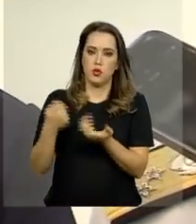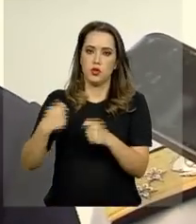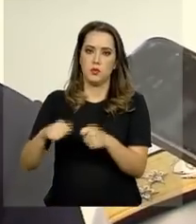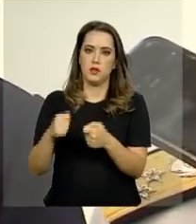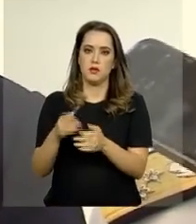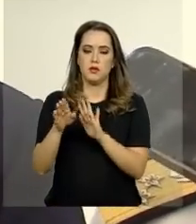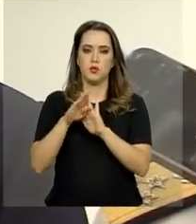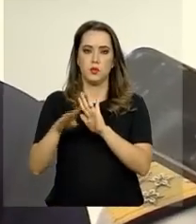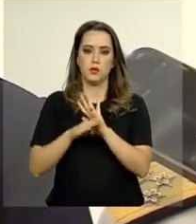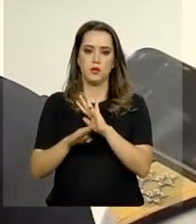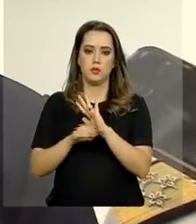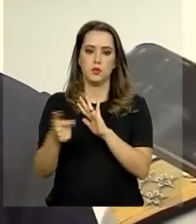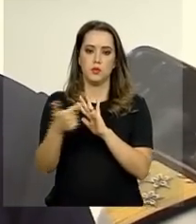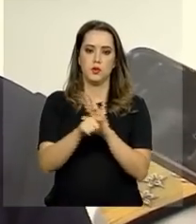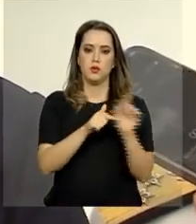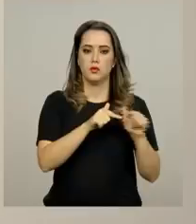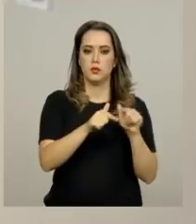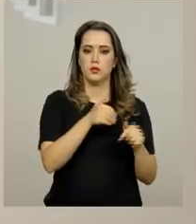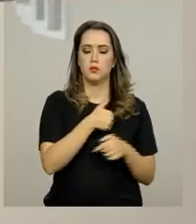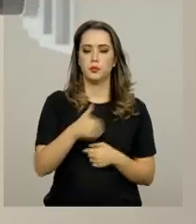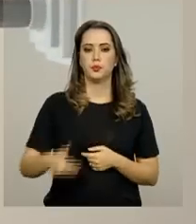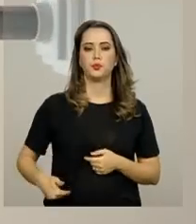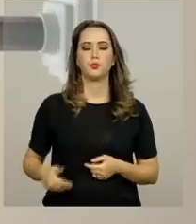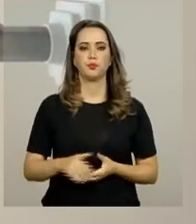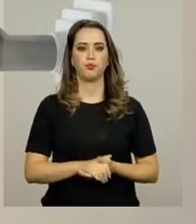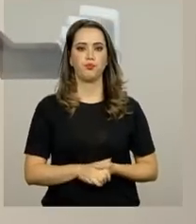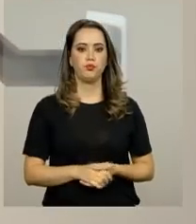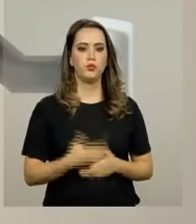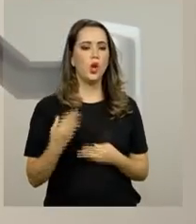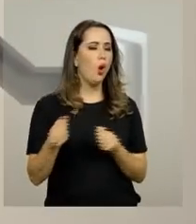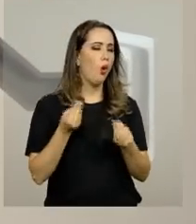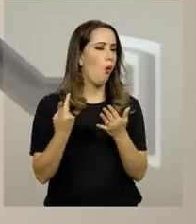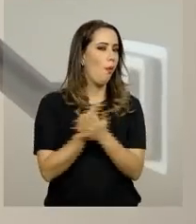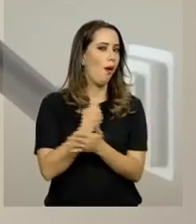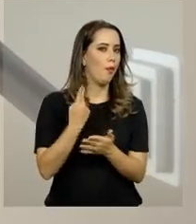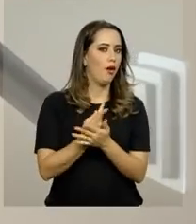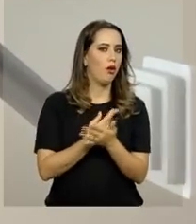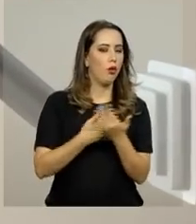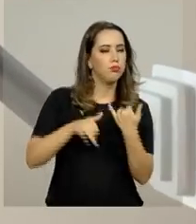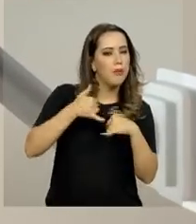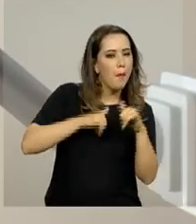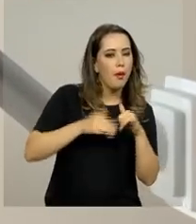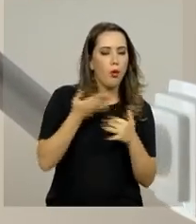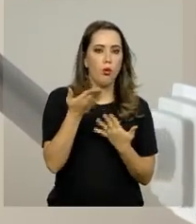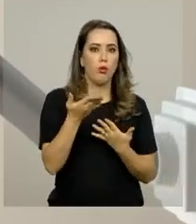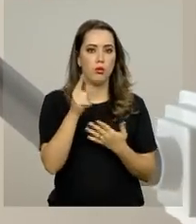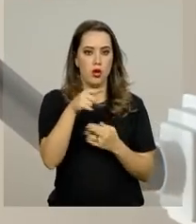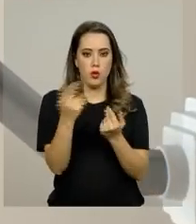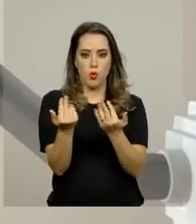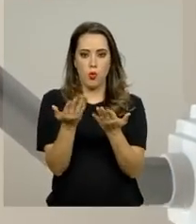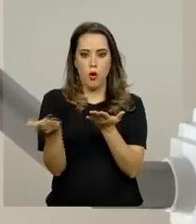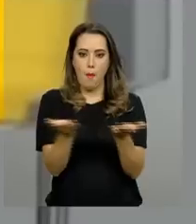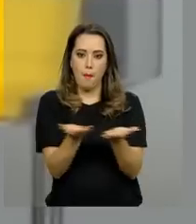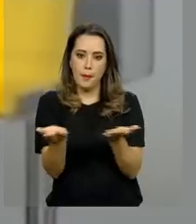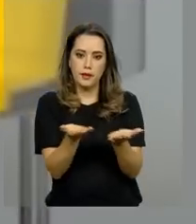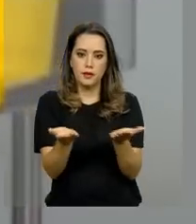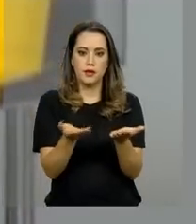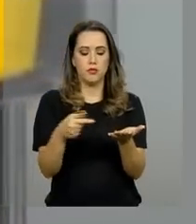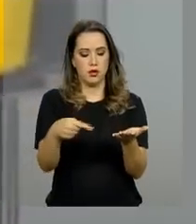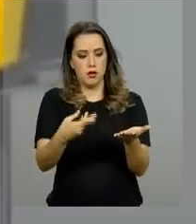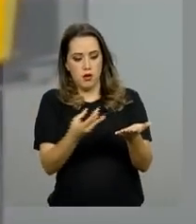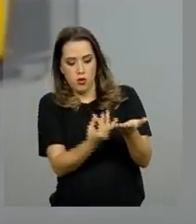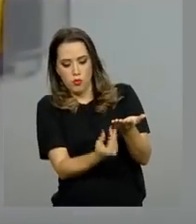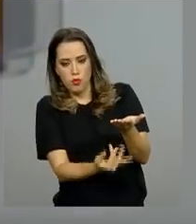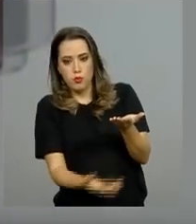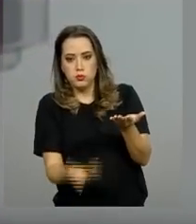para o programa para outras atividades do governo. O processo de enriquecimento do urânio é semelhante ao processo de peneirar a areia. O objetivo